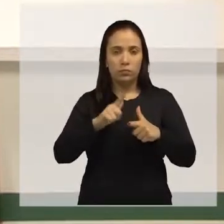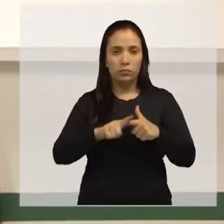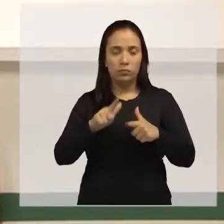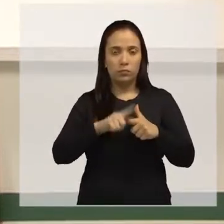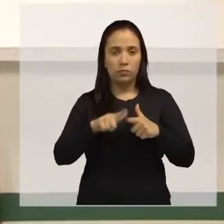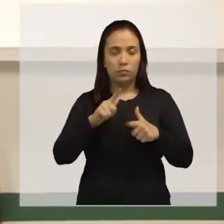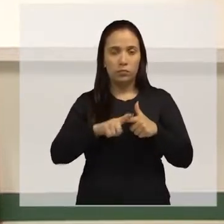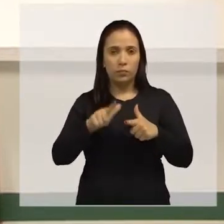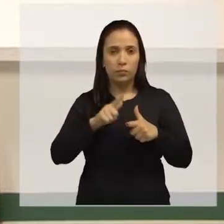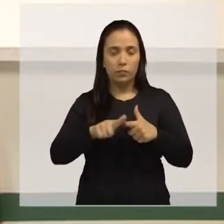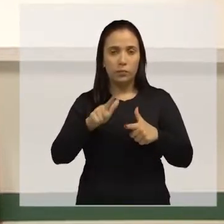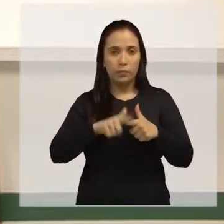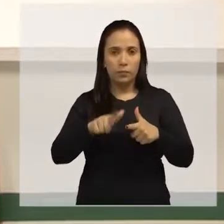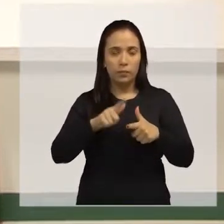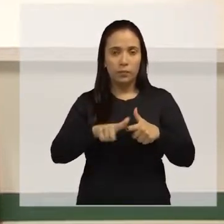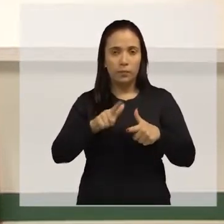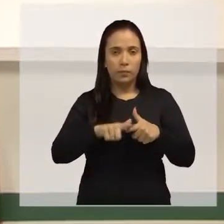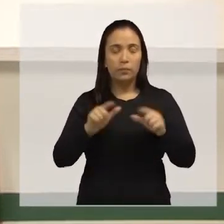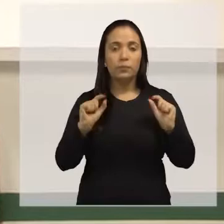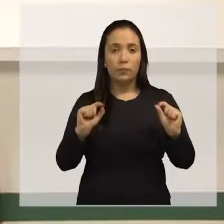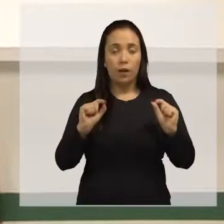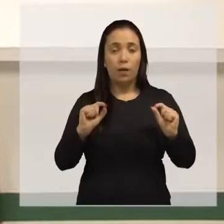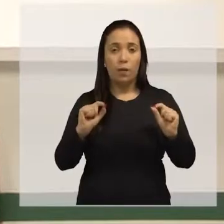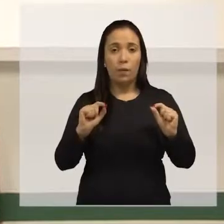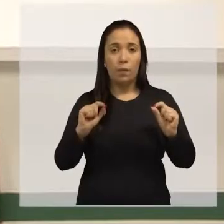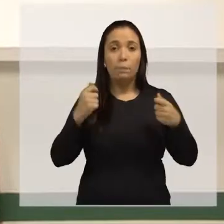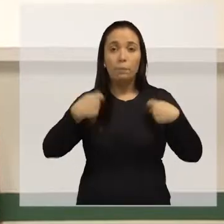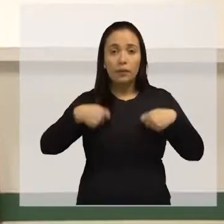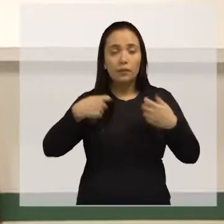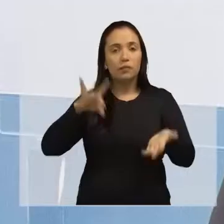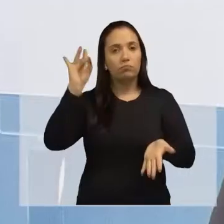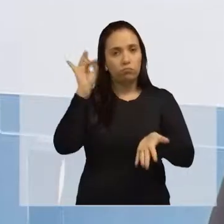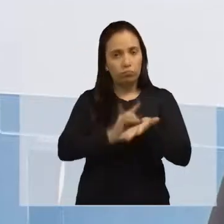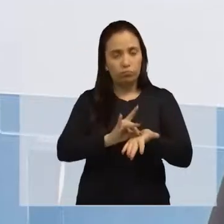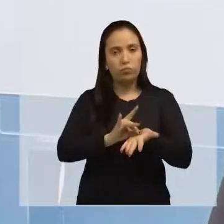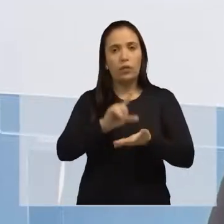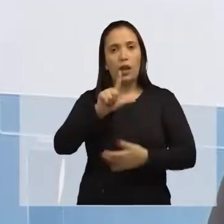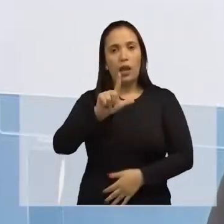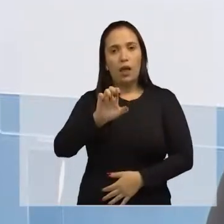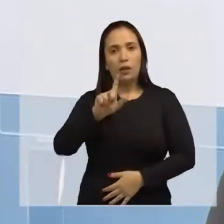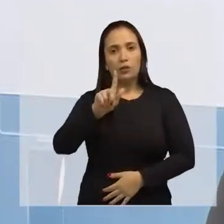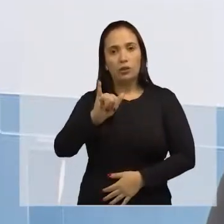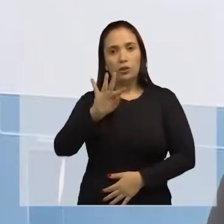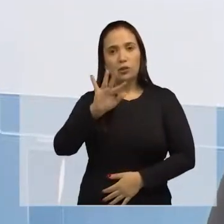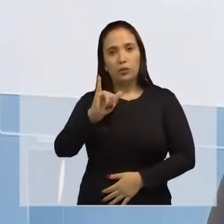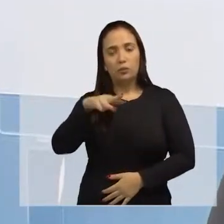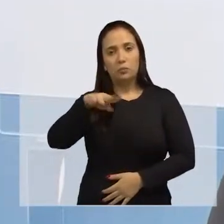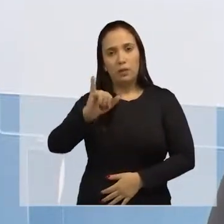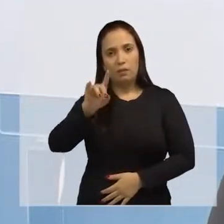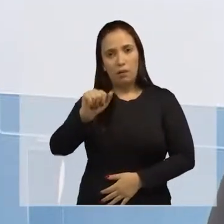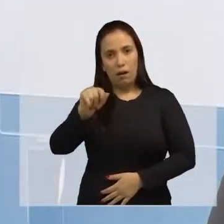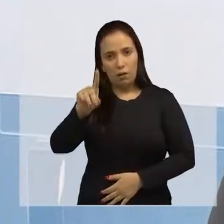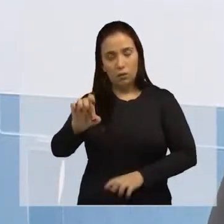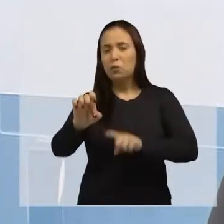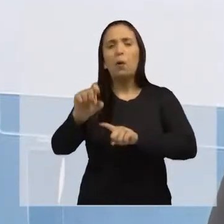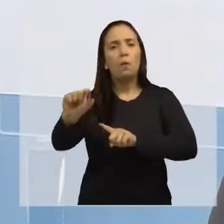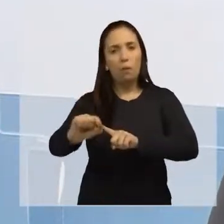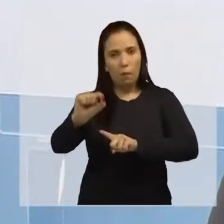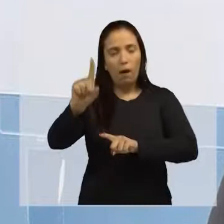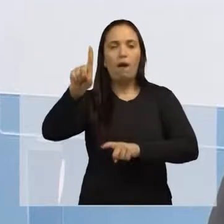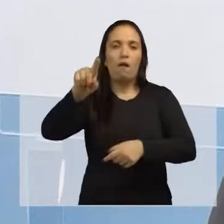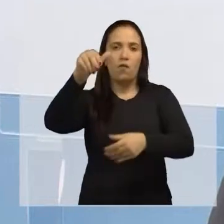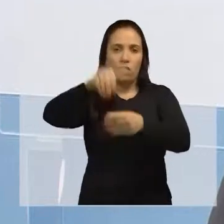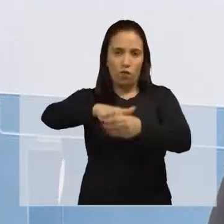funcionar a contento, urgente, né? Ela tem que ter legitimidade, essa legitimidade vem do voto. E o voto é feito dentro